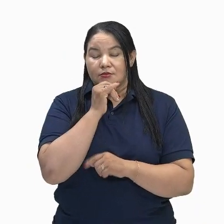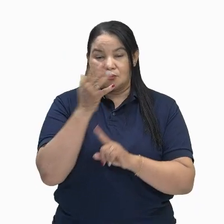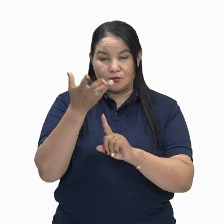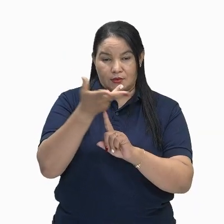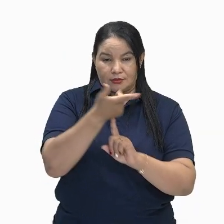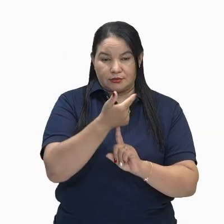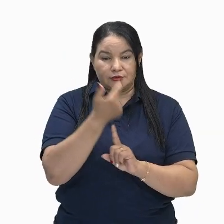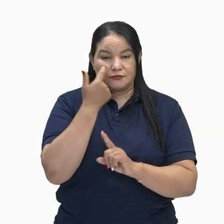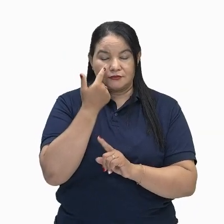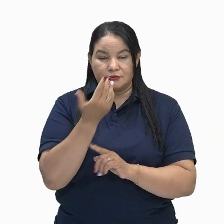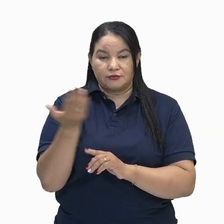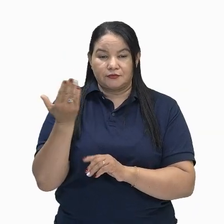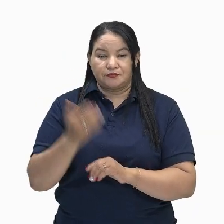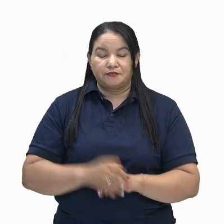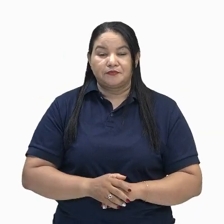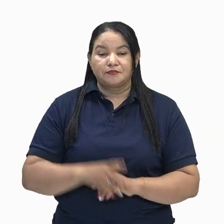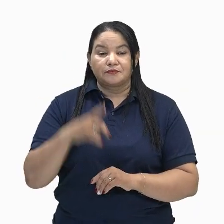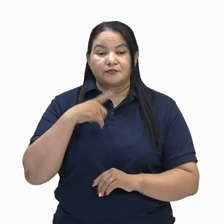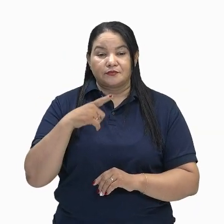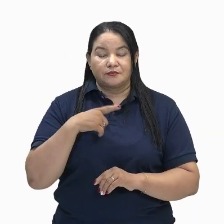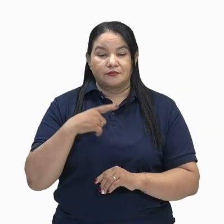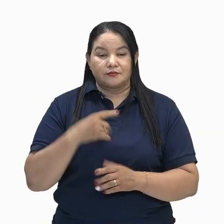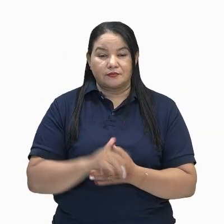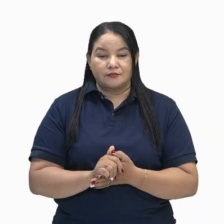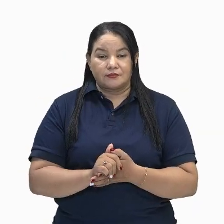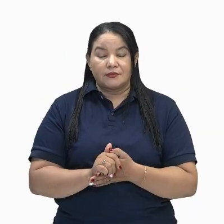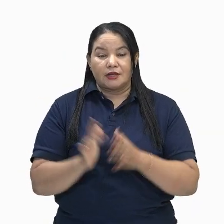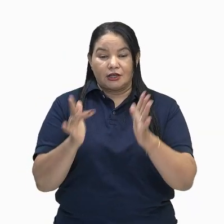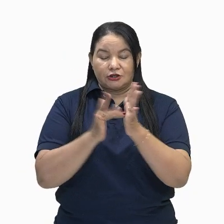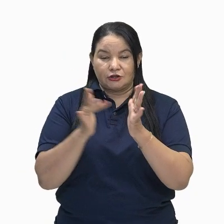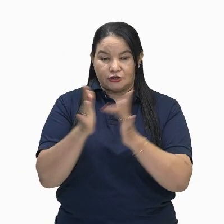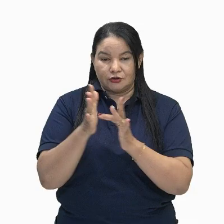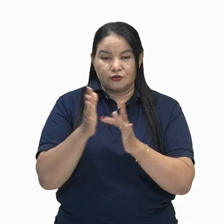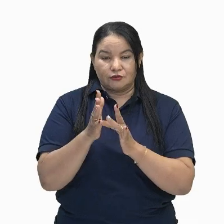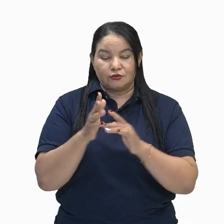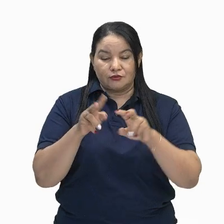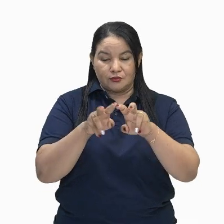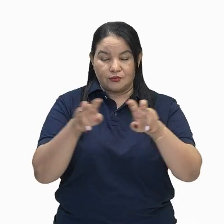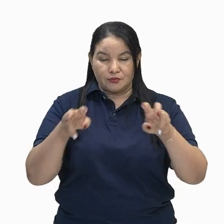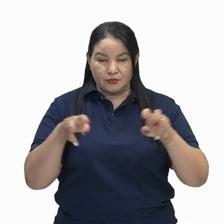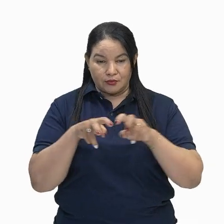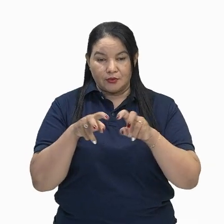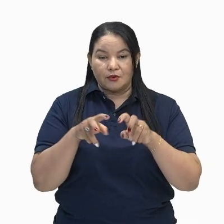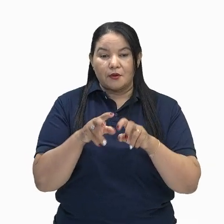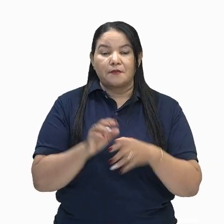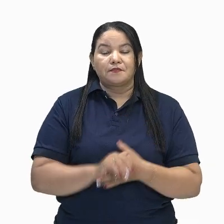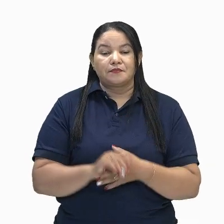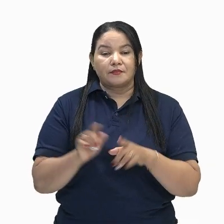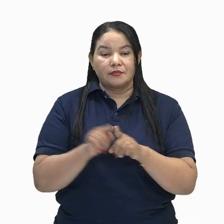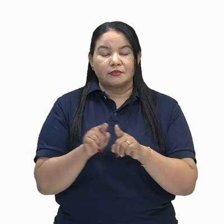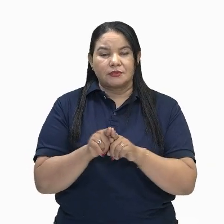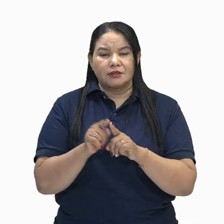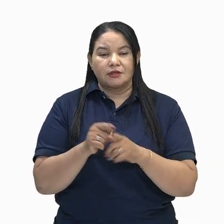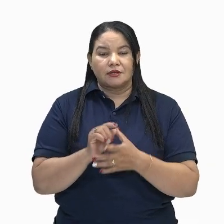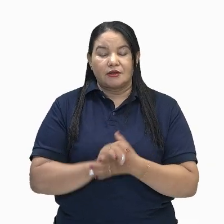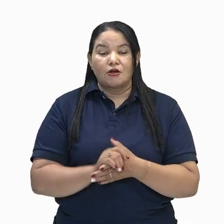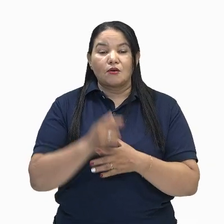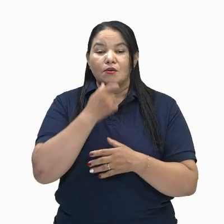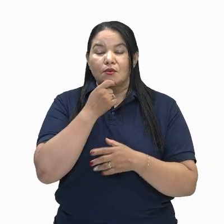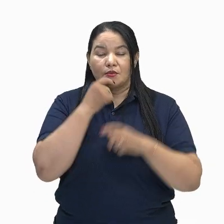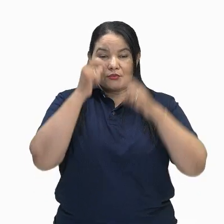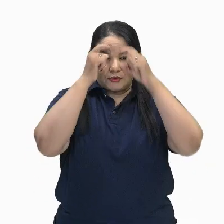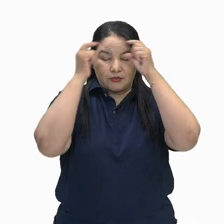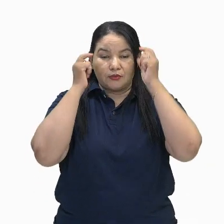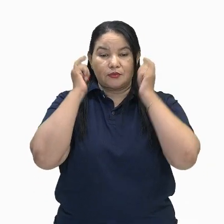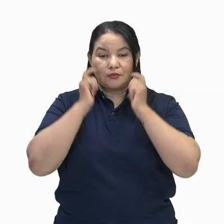Vejam aí, olha. Nós temos a Santa Ceia, do pintor Leonardo da Vinci, que é uma obra bastante conhecida, é uma obra